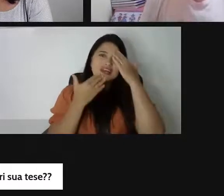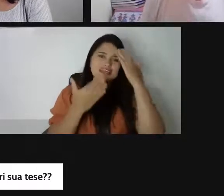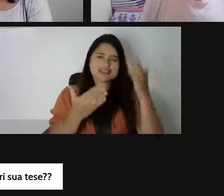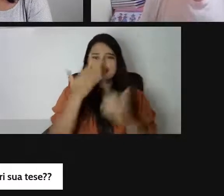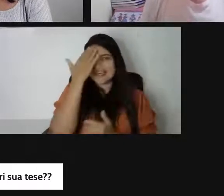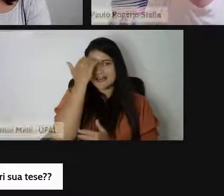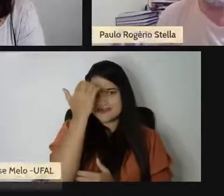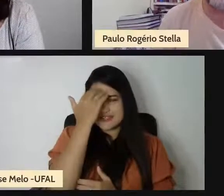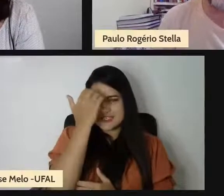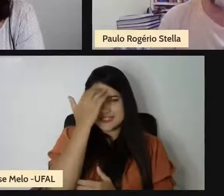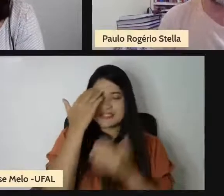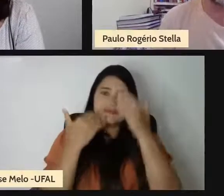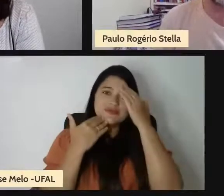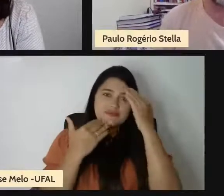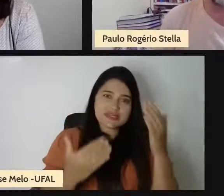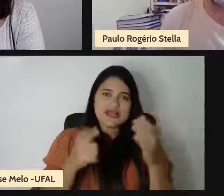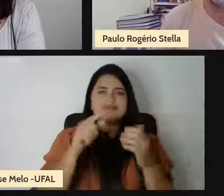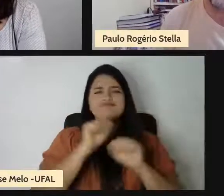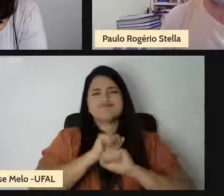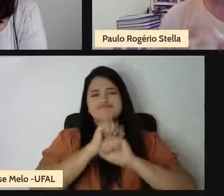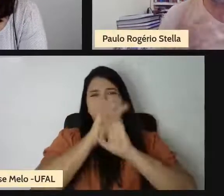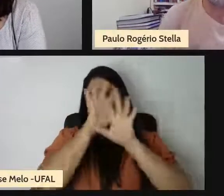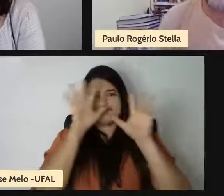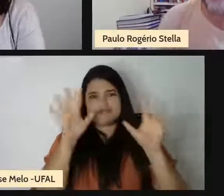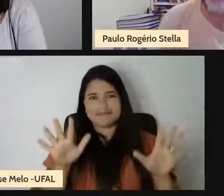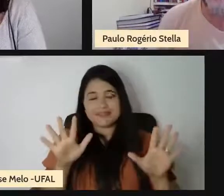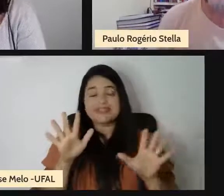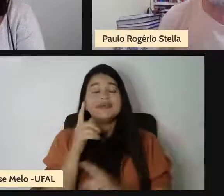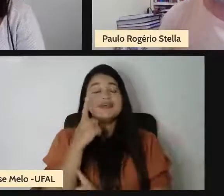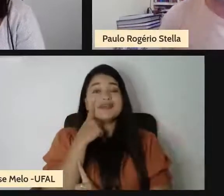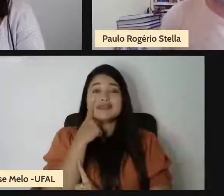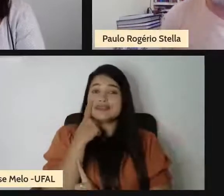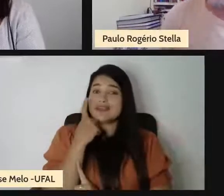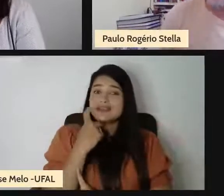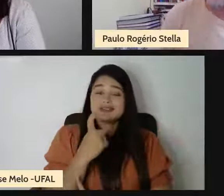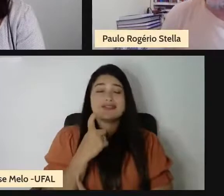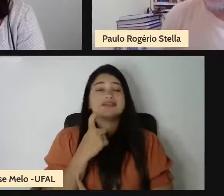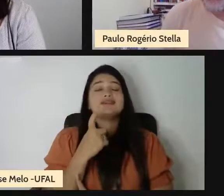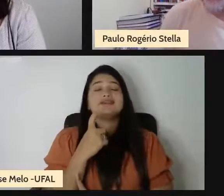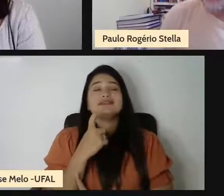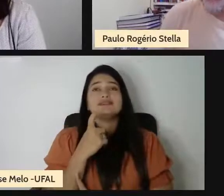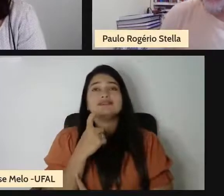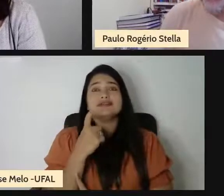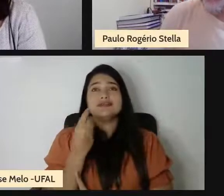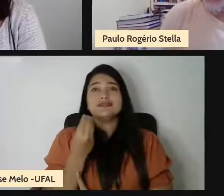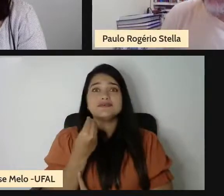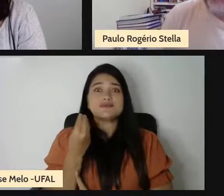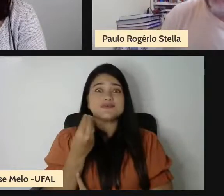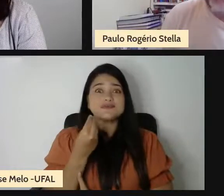esclarecedor, muito bom, foi muito interessante,